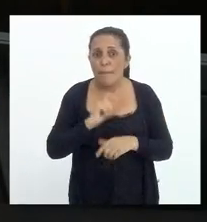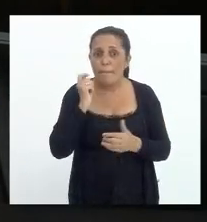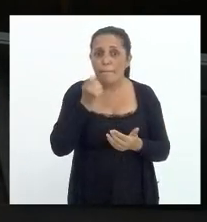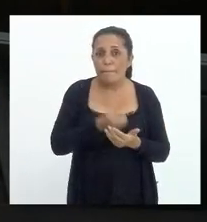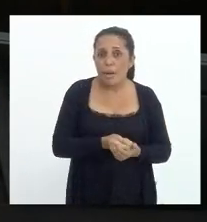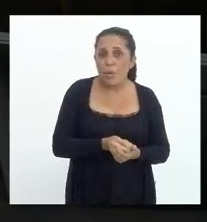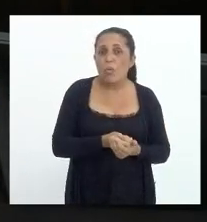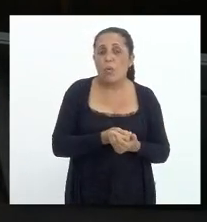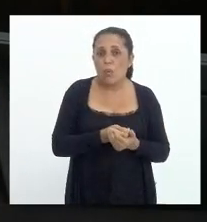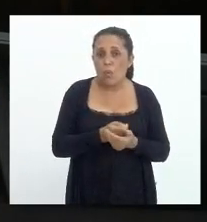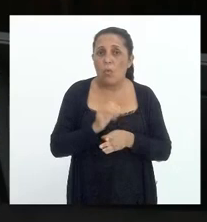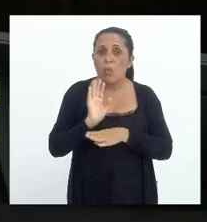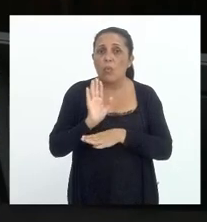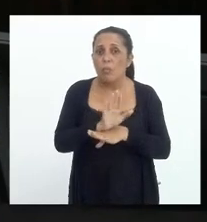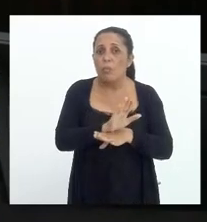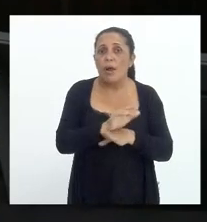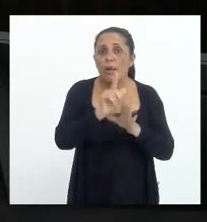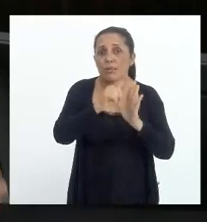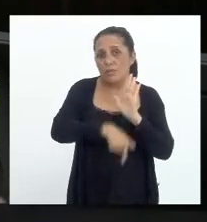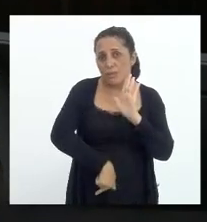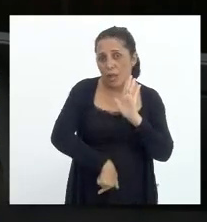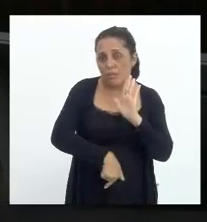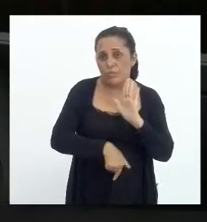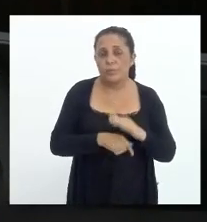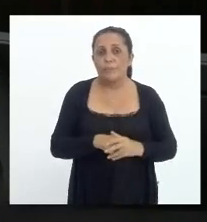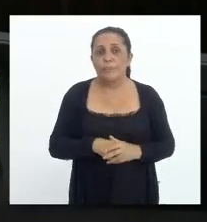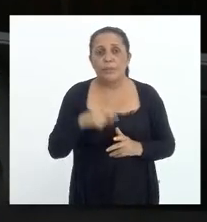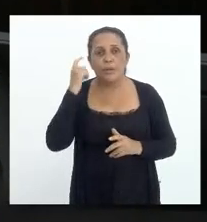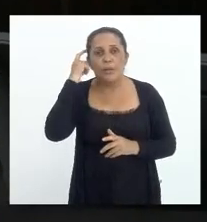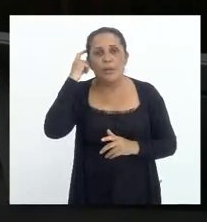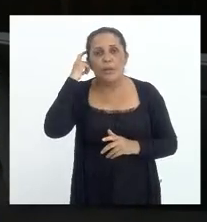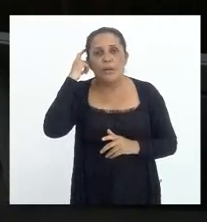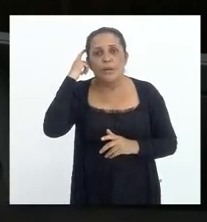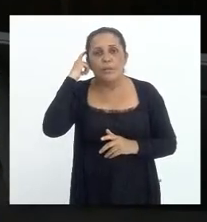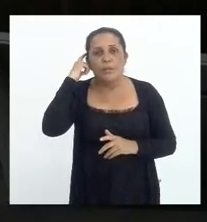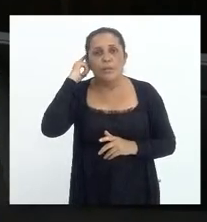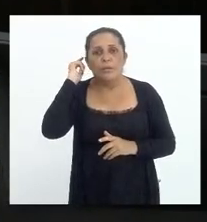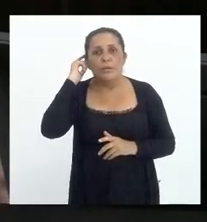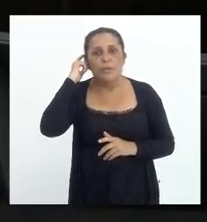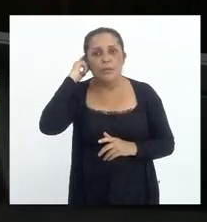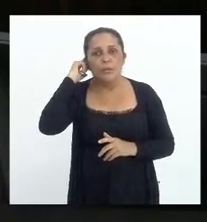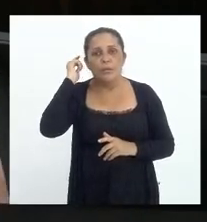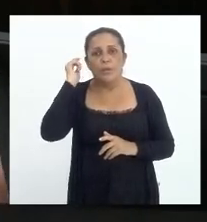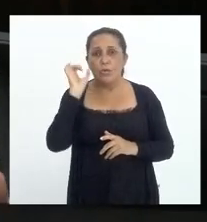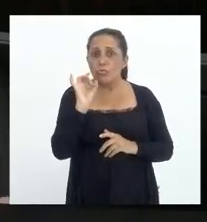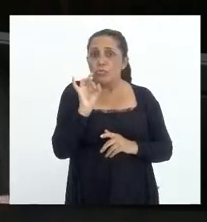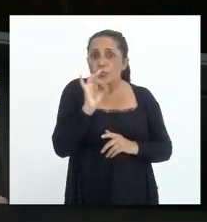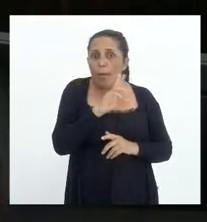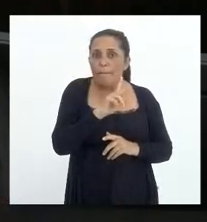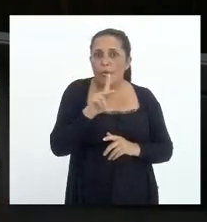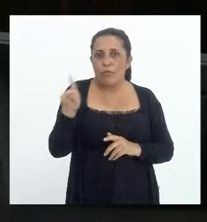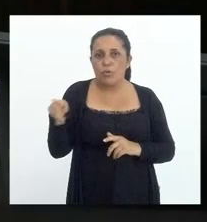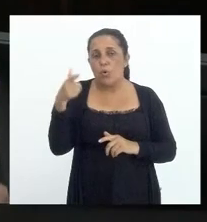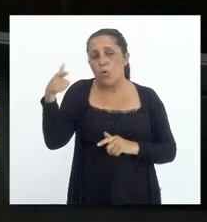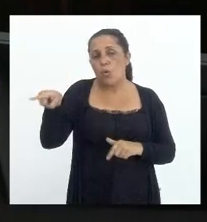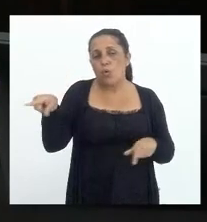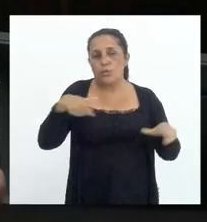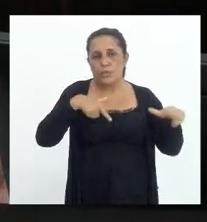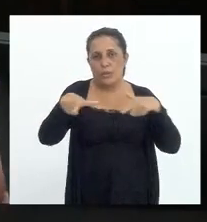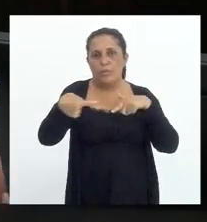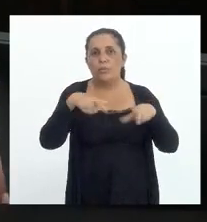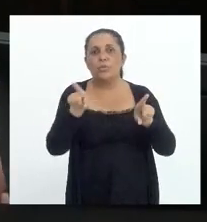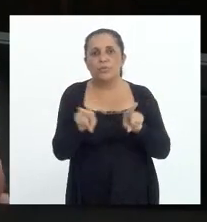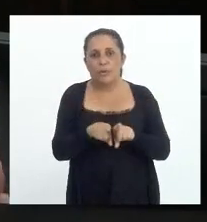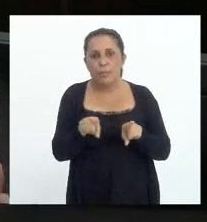alguns benefícios que estavam atrasados, e não foi só apenas para os professores, foram para outros servidores. Então isso